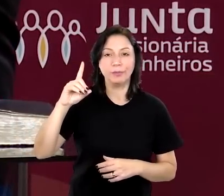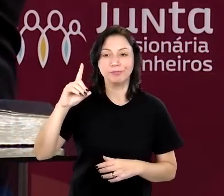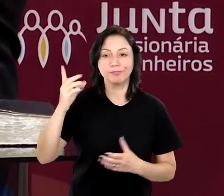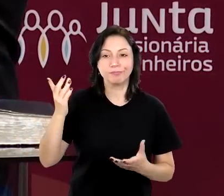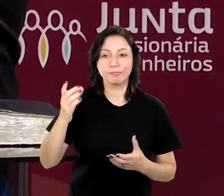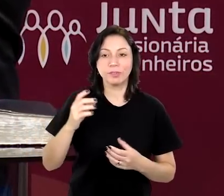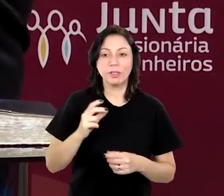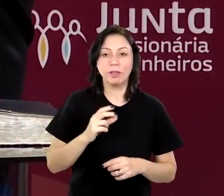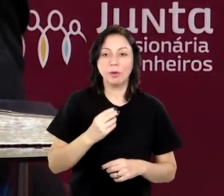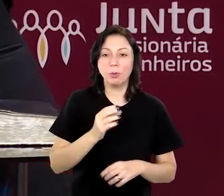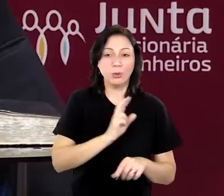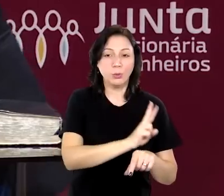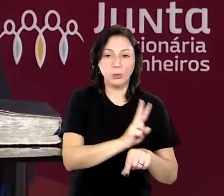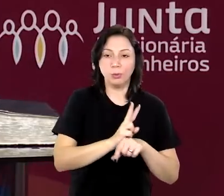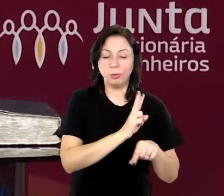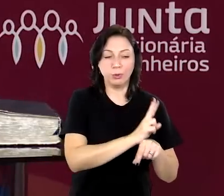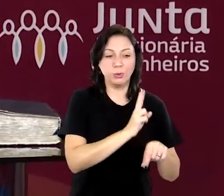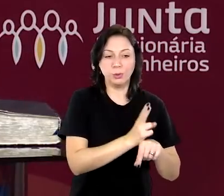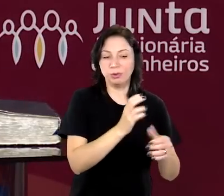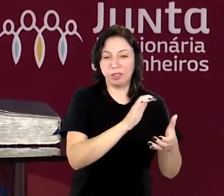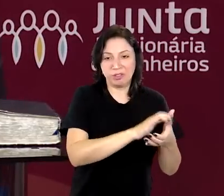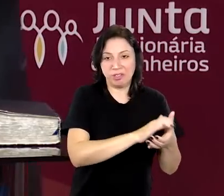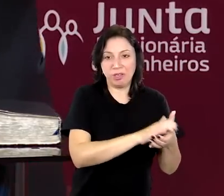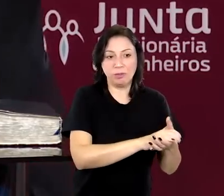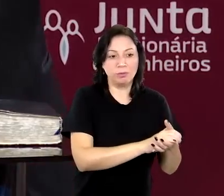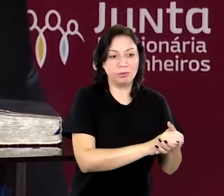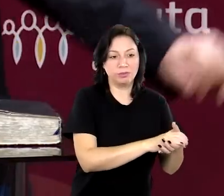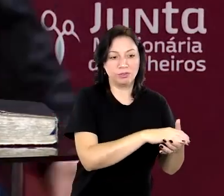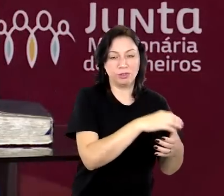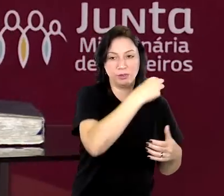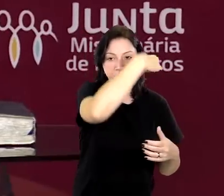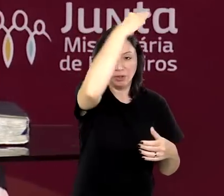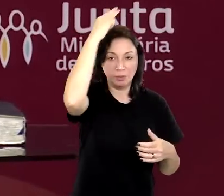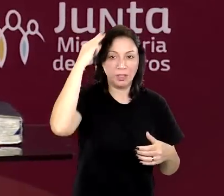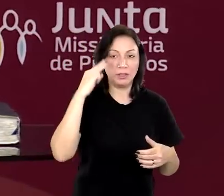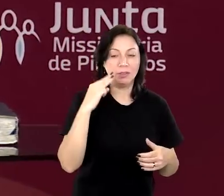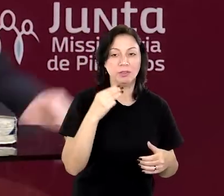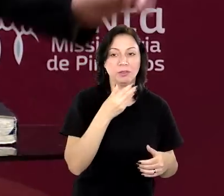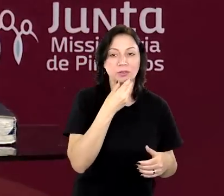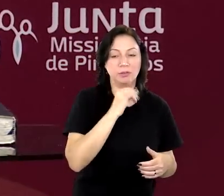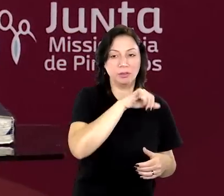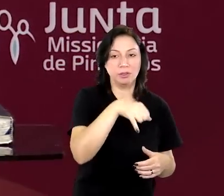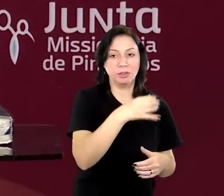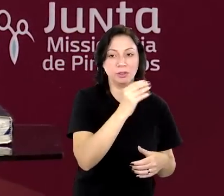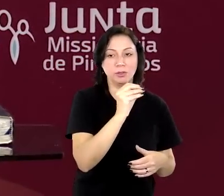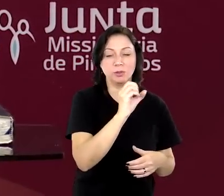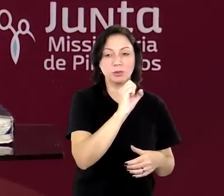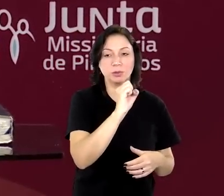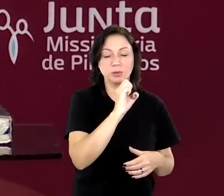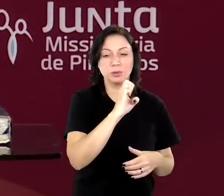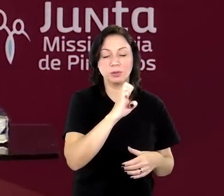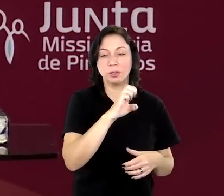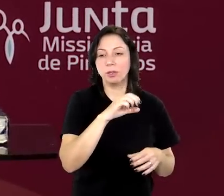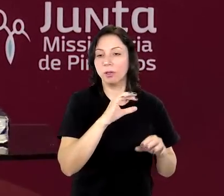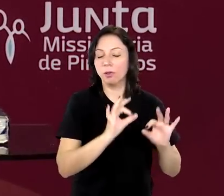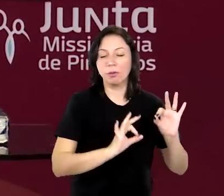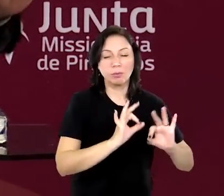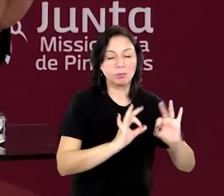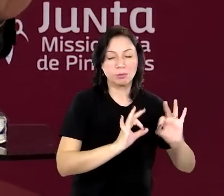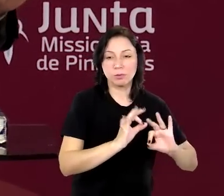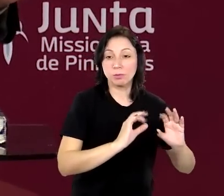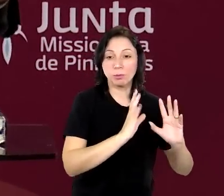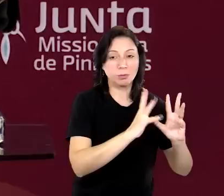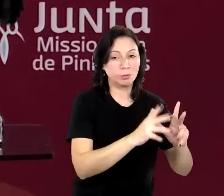Deus conduziu a vida deles em todos os momentos. Porque o plano de Deus é